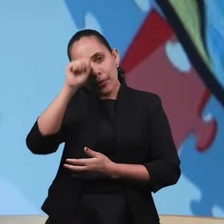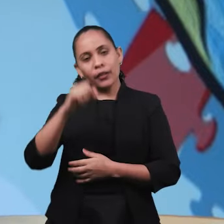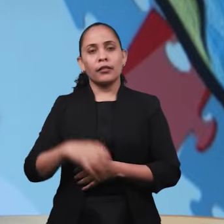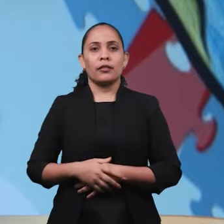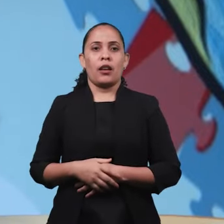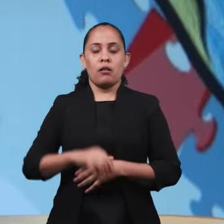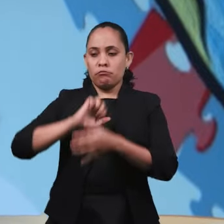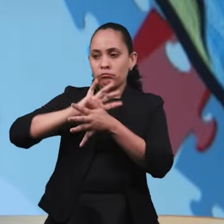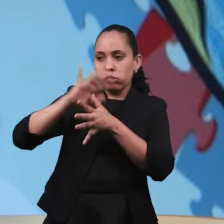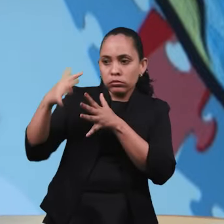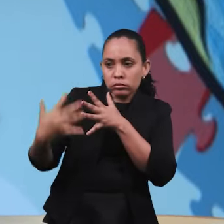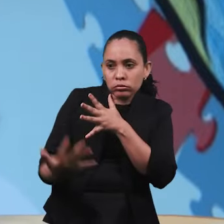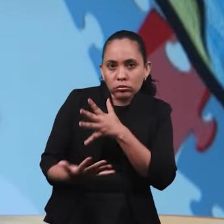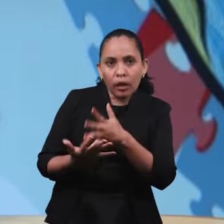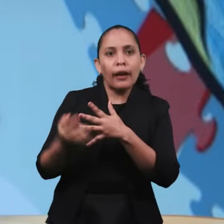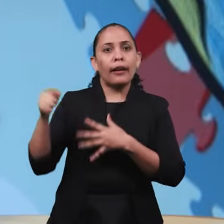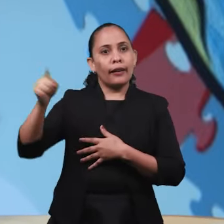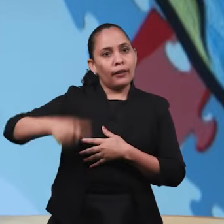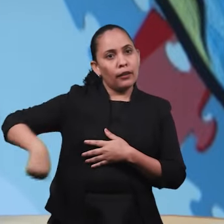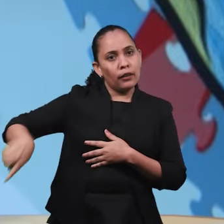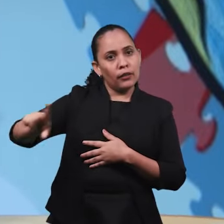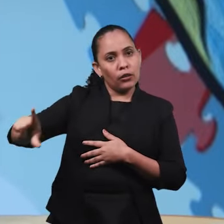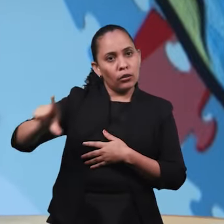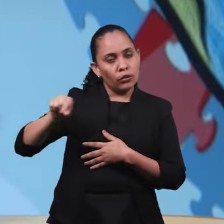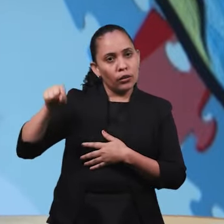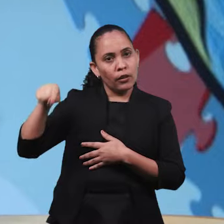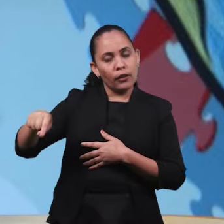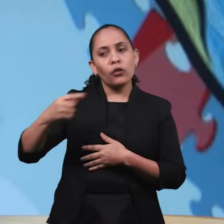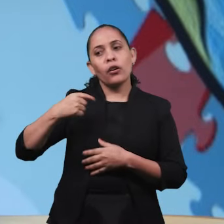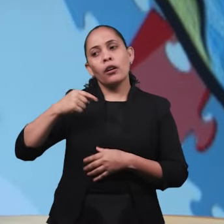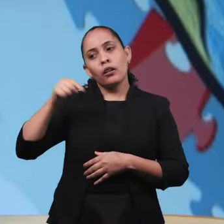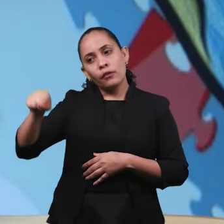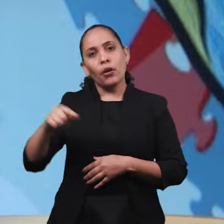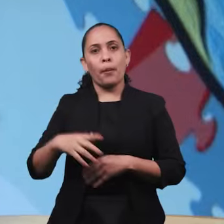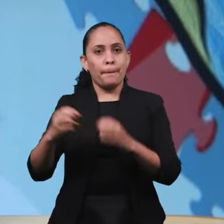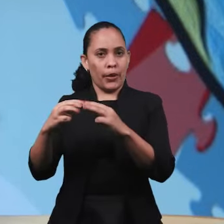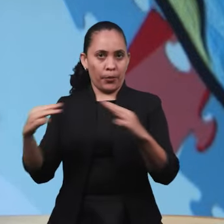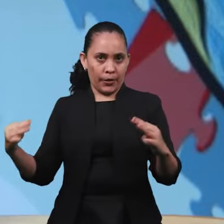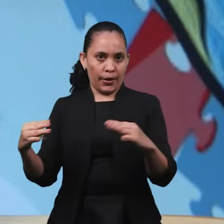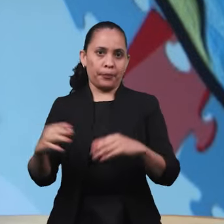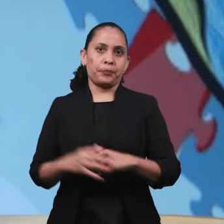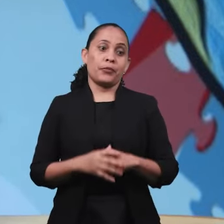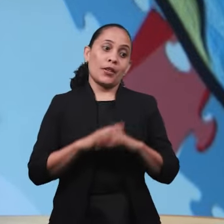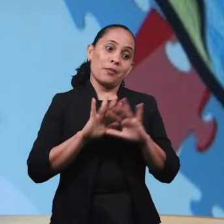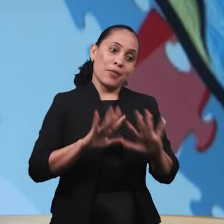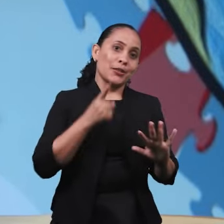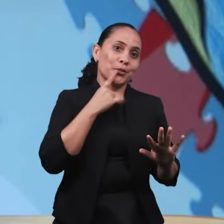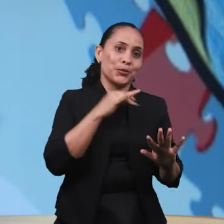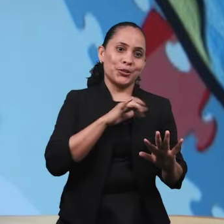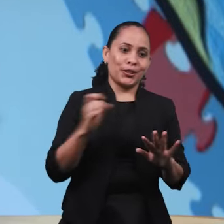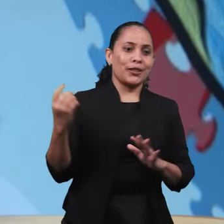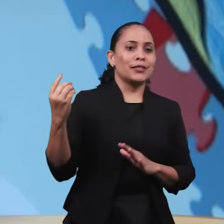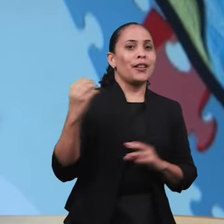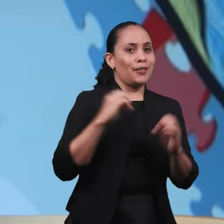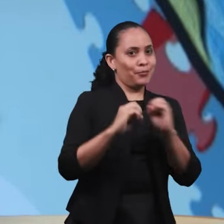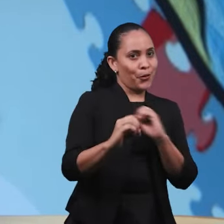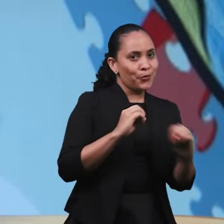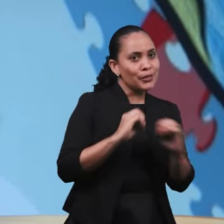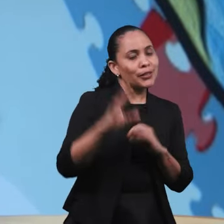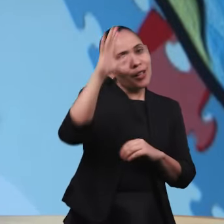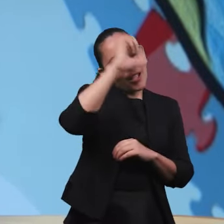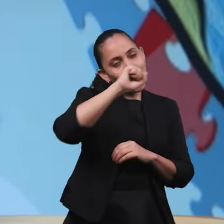para conhecer melhor a língua. Esses são os intérpretes que vão para o Manaim. Mas um dia eles estiveram numa das nossas